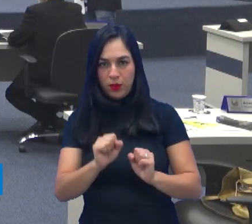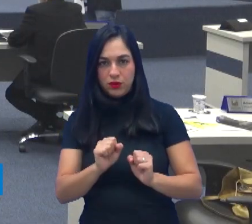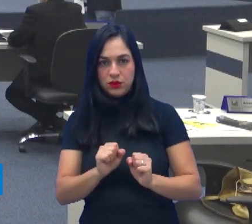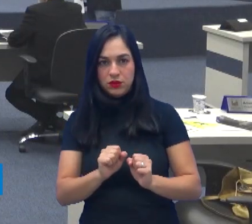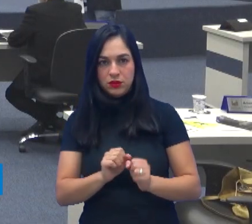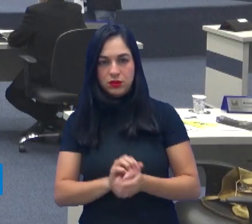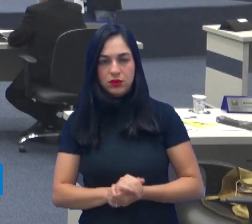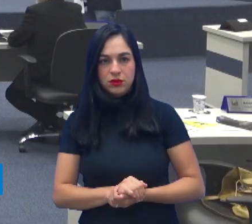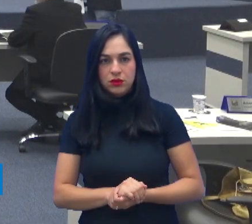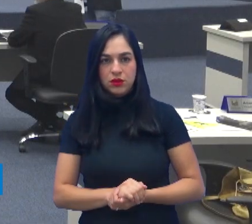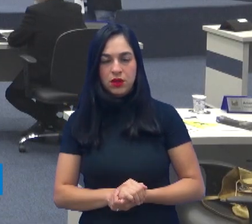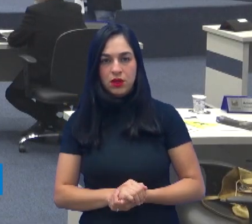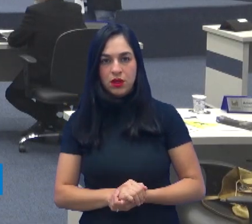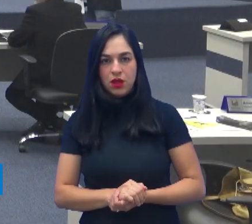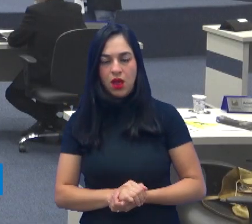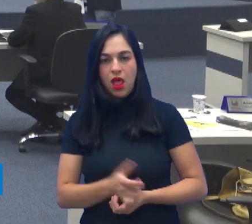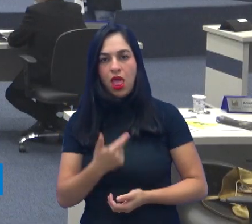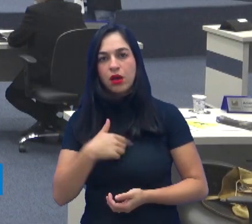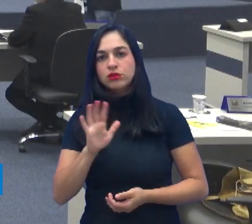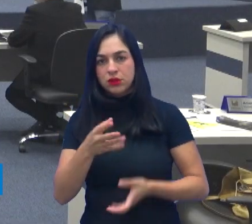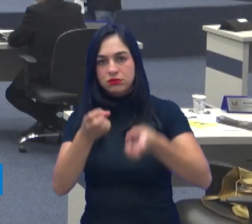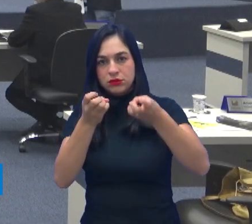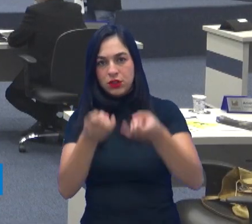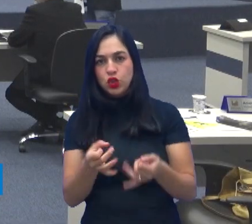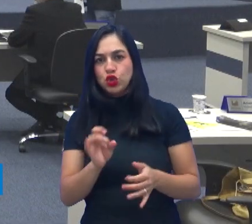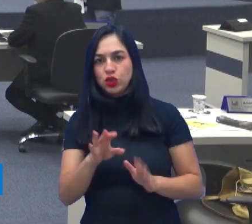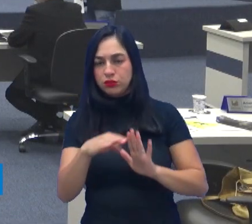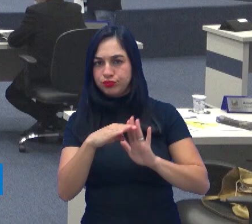Não, o justificativo eu já fiz, é só uma questão de ordem.